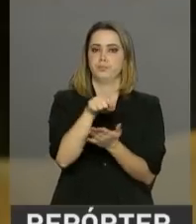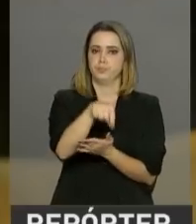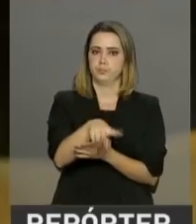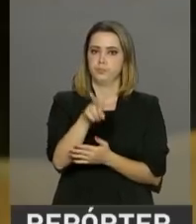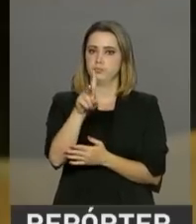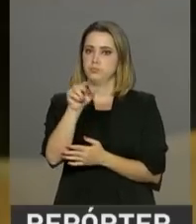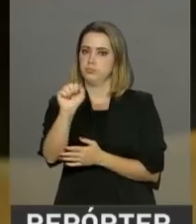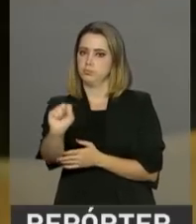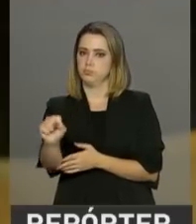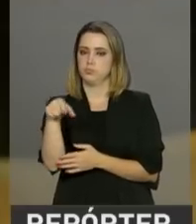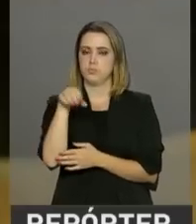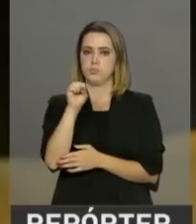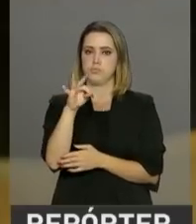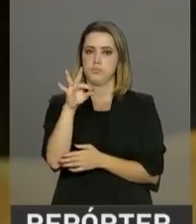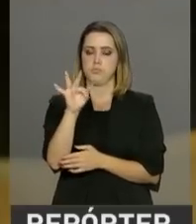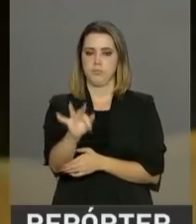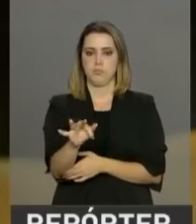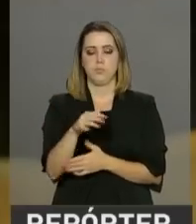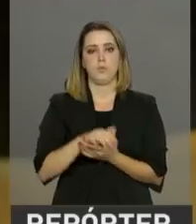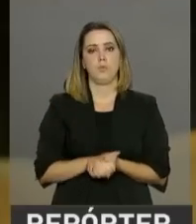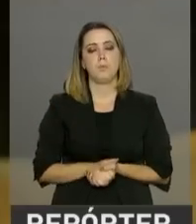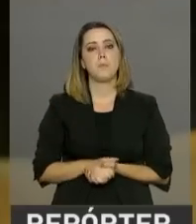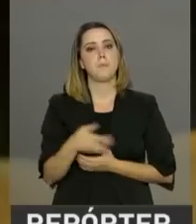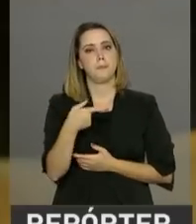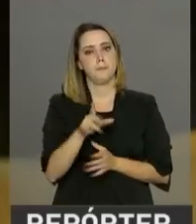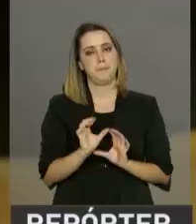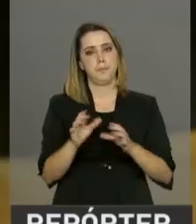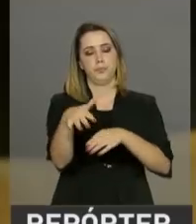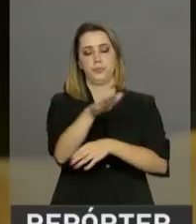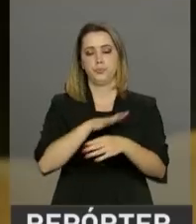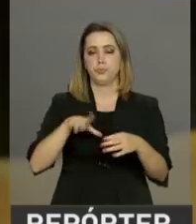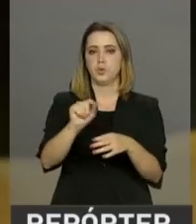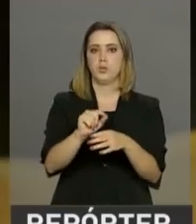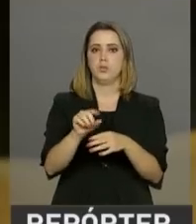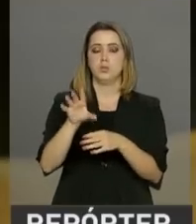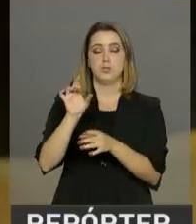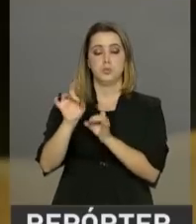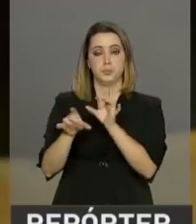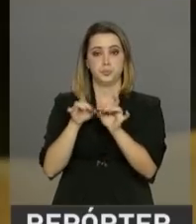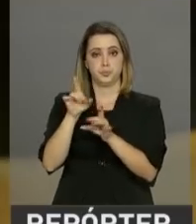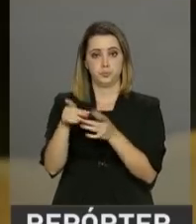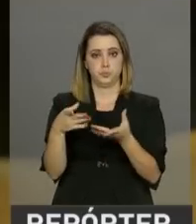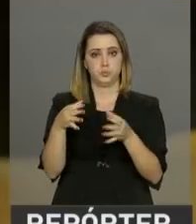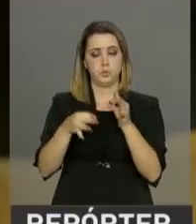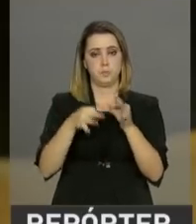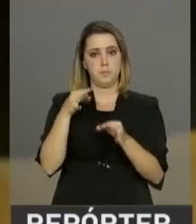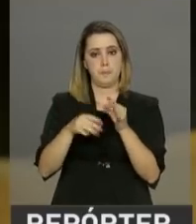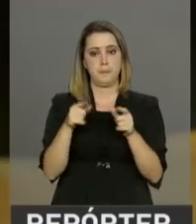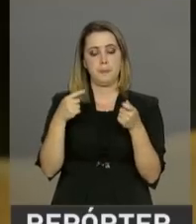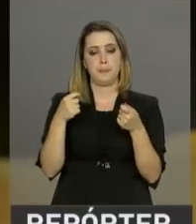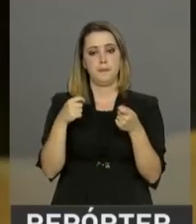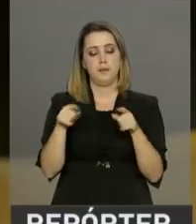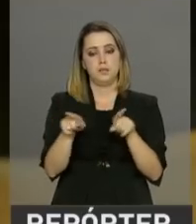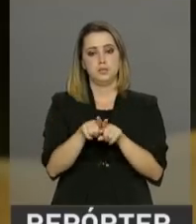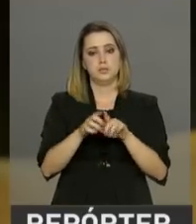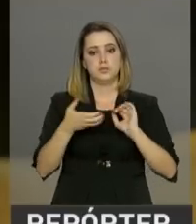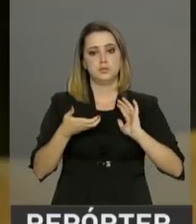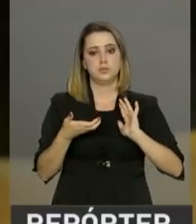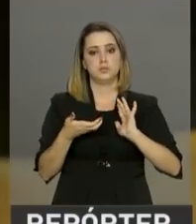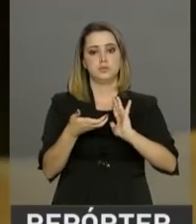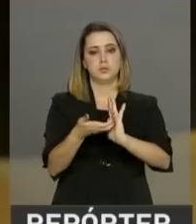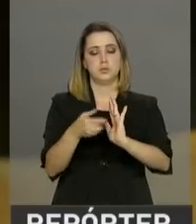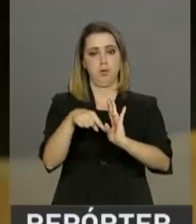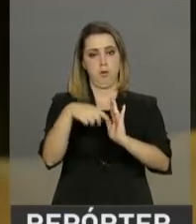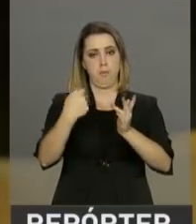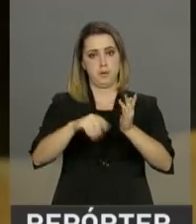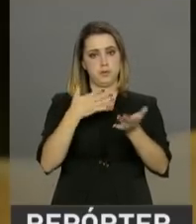vaga no Supremo Tribunal Federal. Tanto a Comissão de Constituição e Justiça quanto o Plenário do Senado Federal